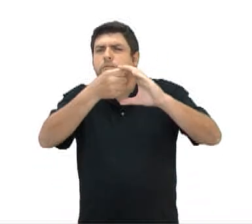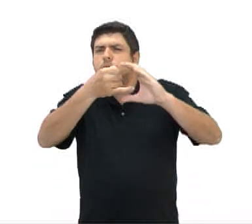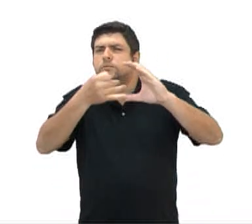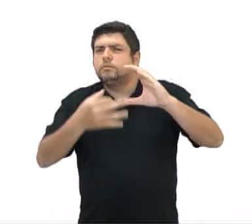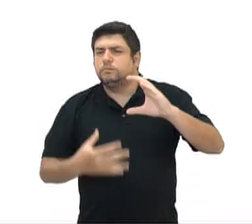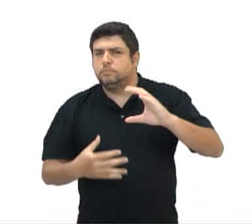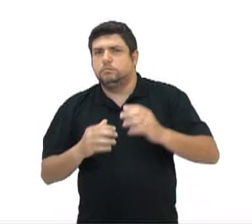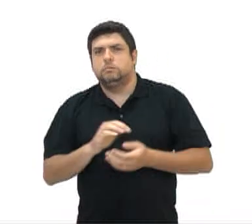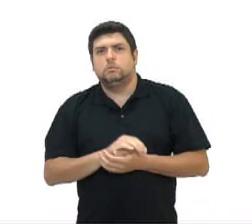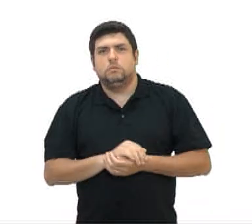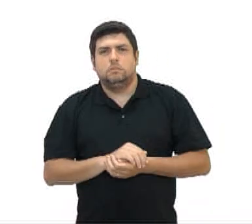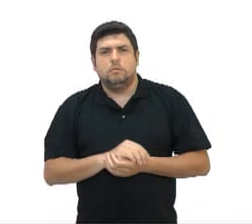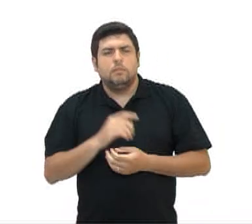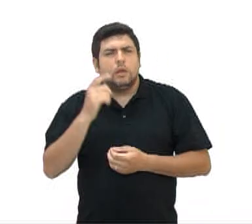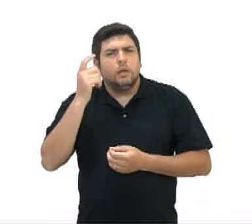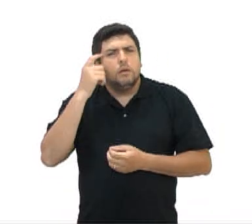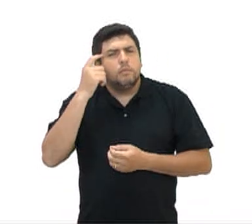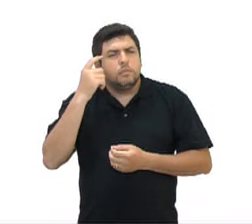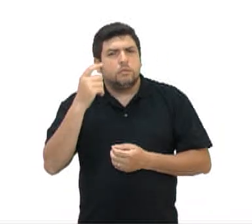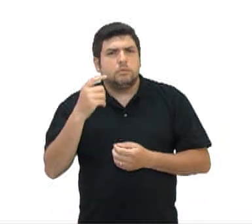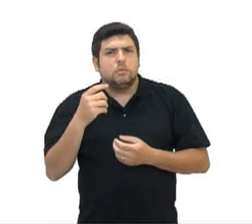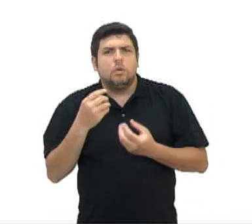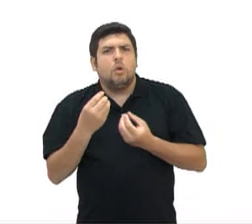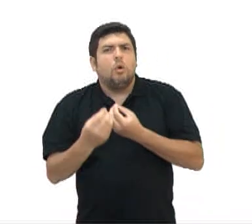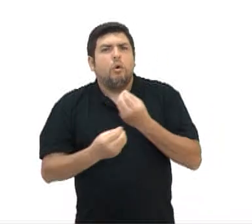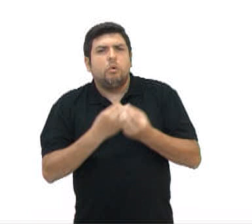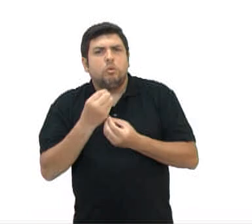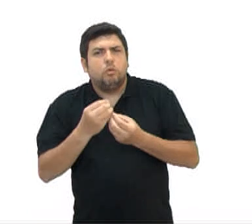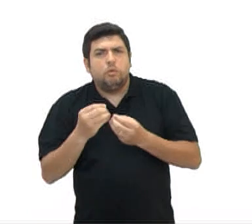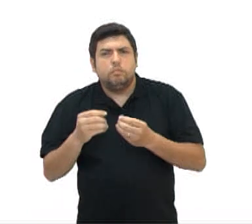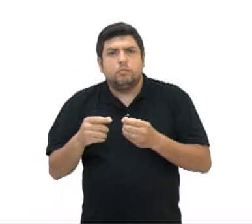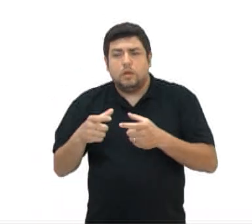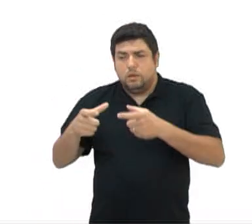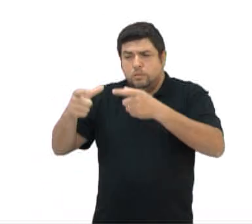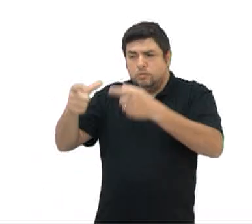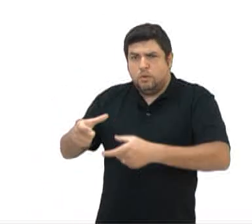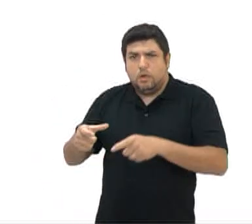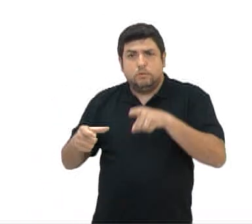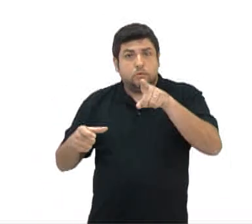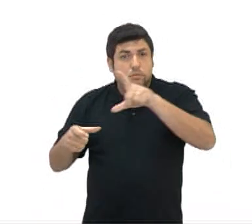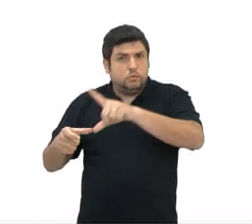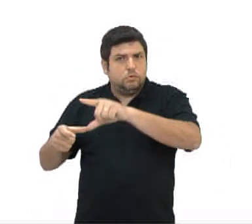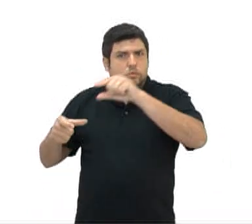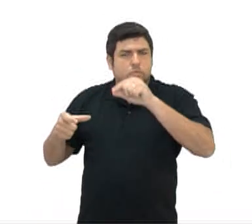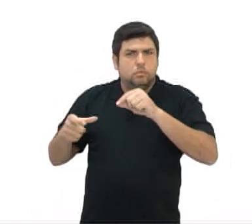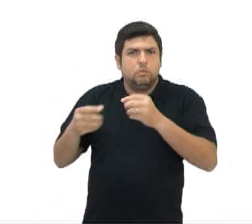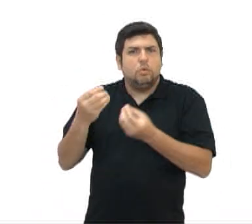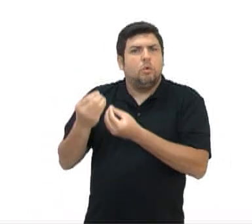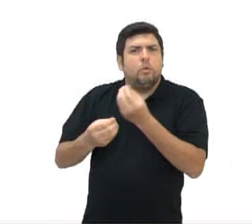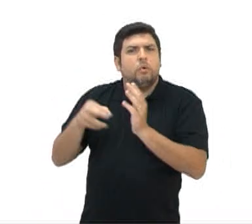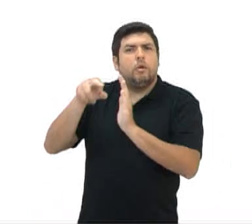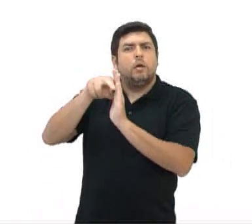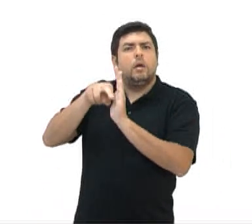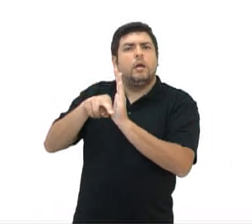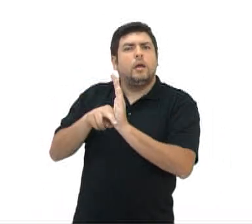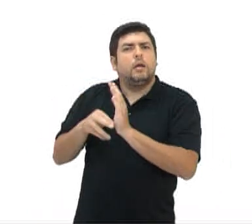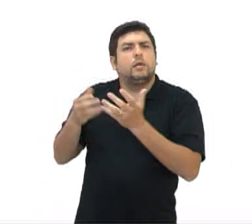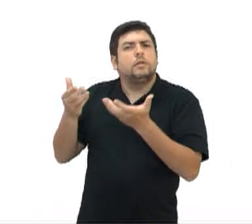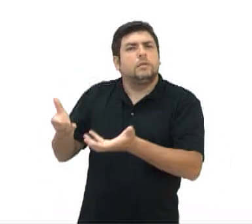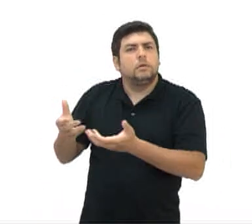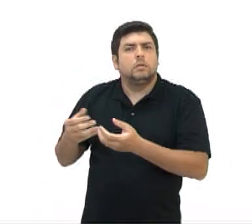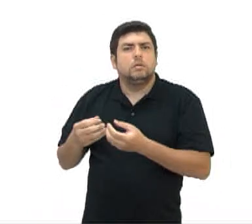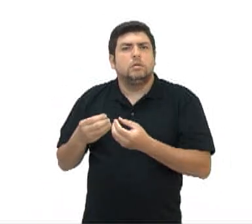Quais são as regras e obrigações dos indivíduos que frequentam a instituição total em questão? Qual é a sua